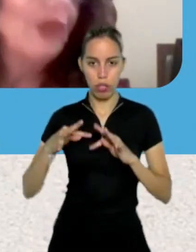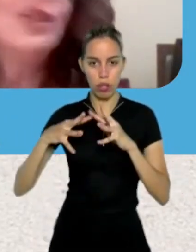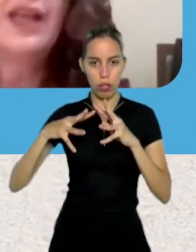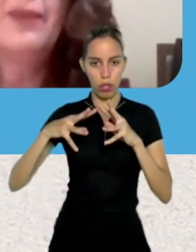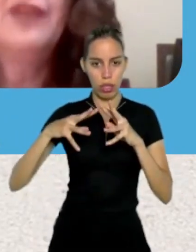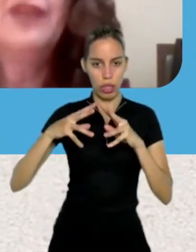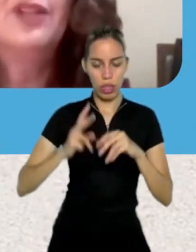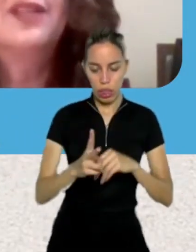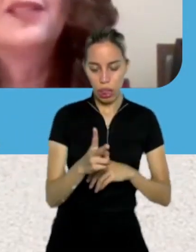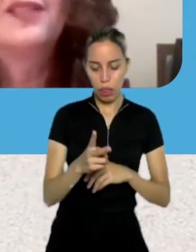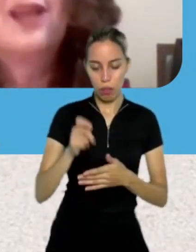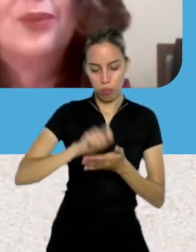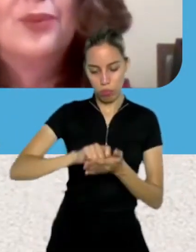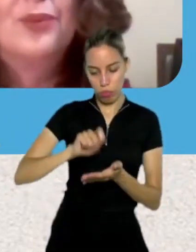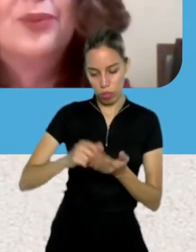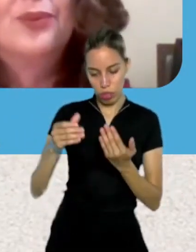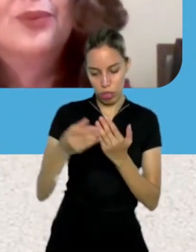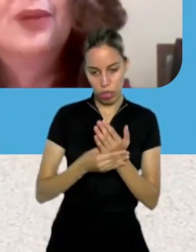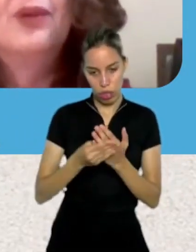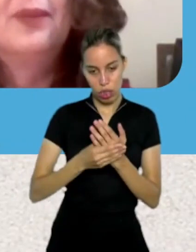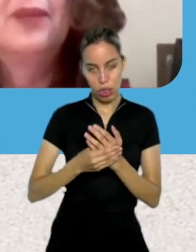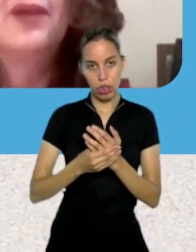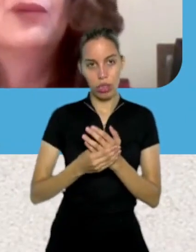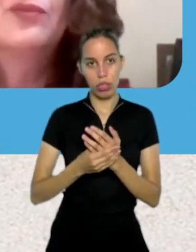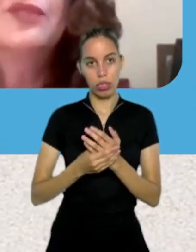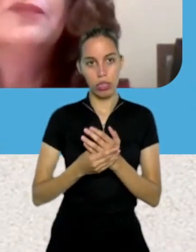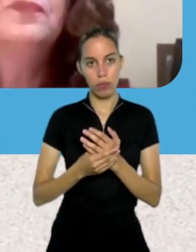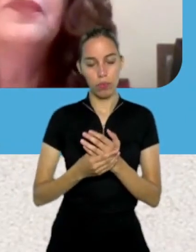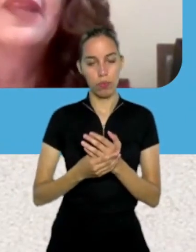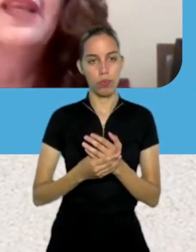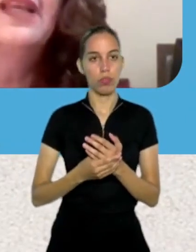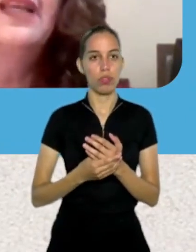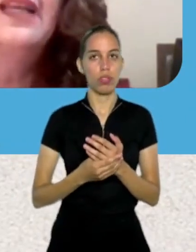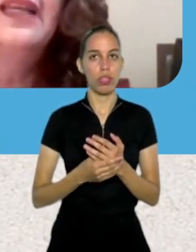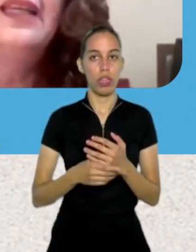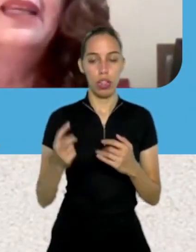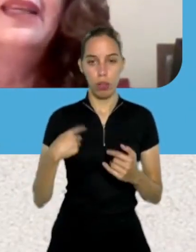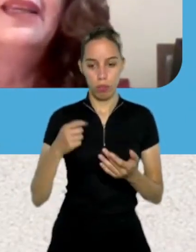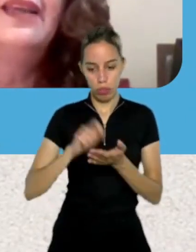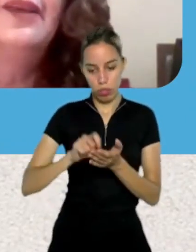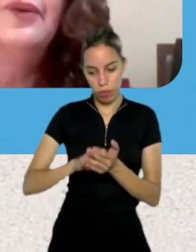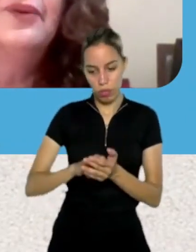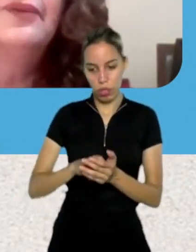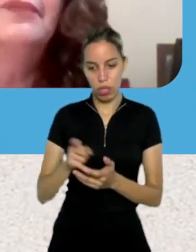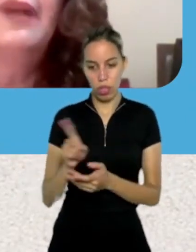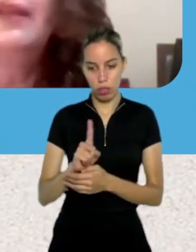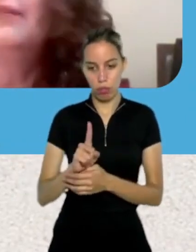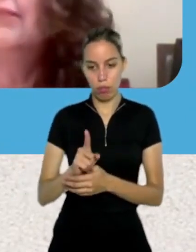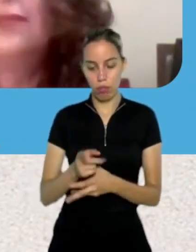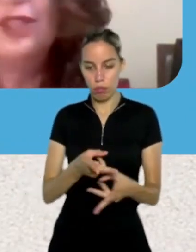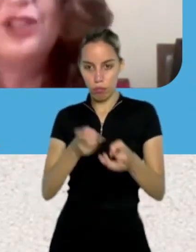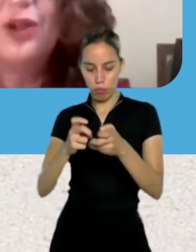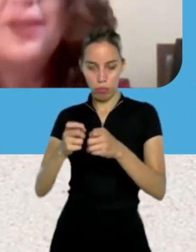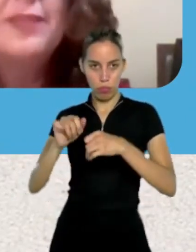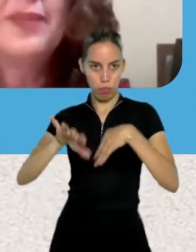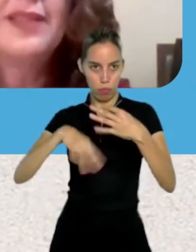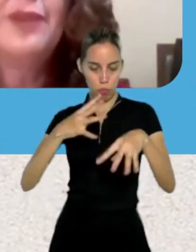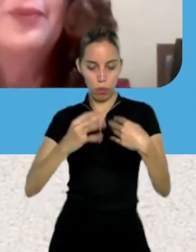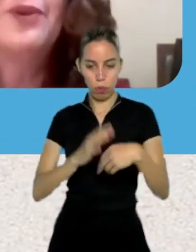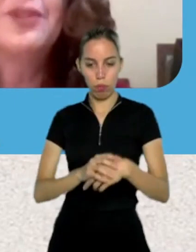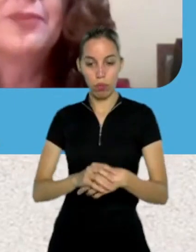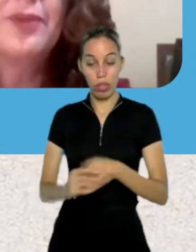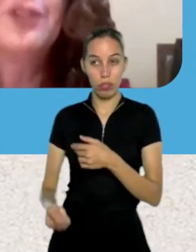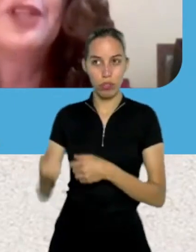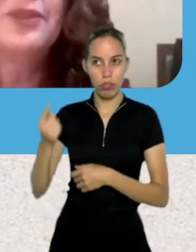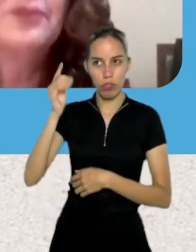livro, né, eu tinha acabado de lançar o Não Repare a Bagunça, e aí a gente já começa a pensar